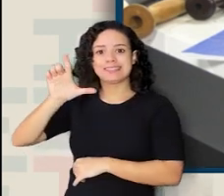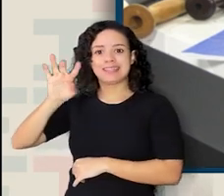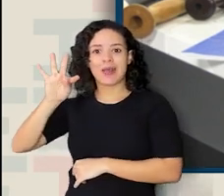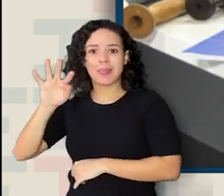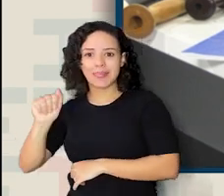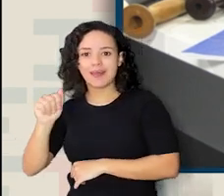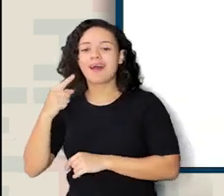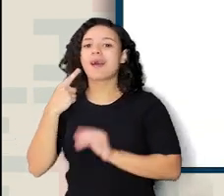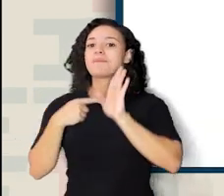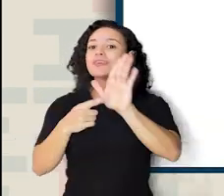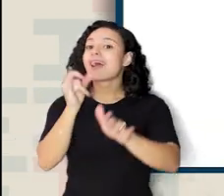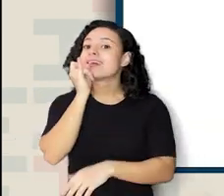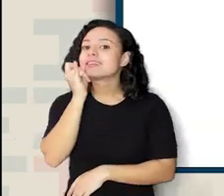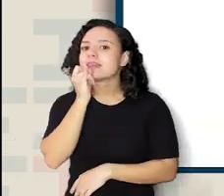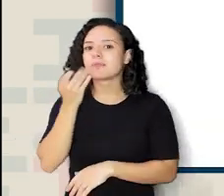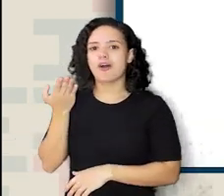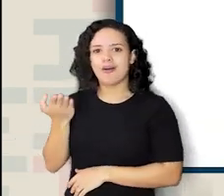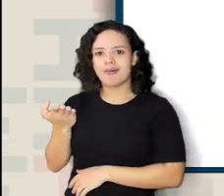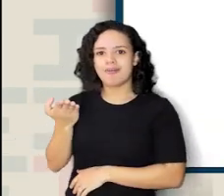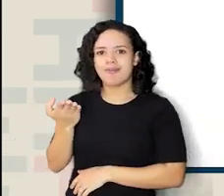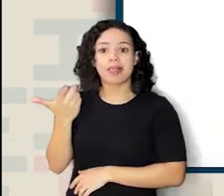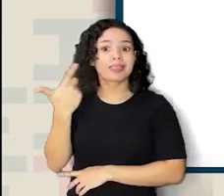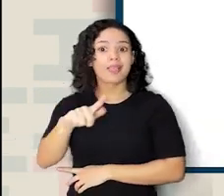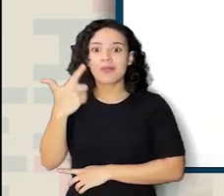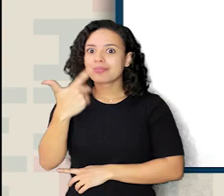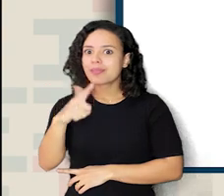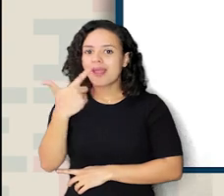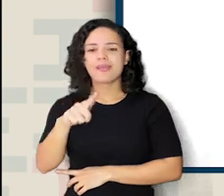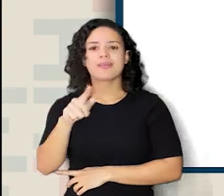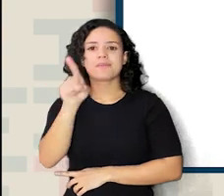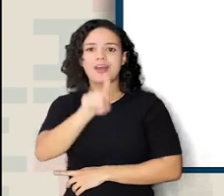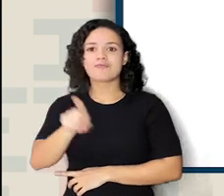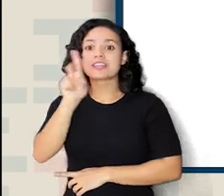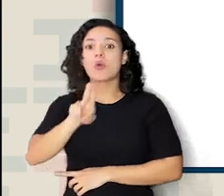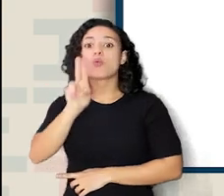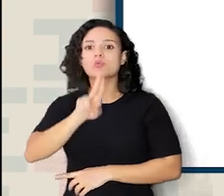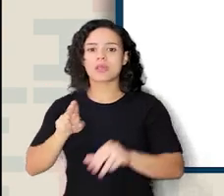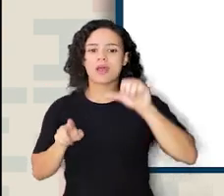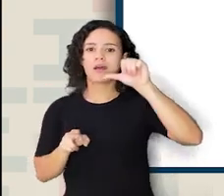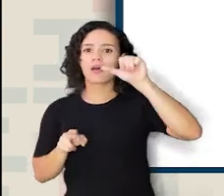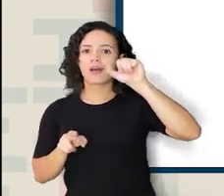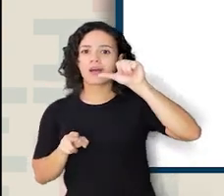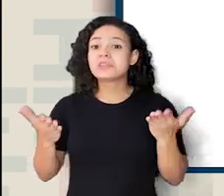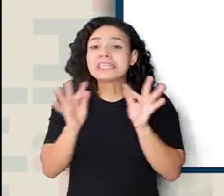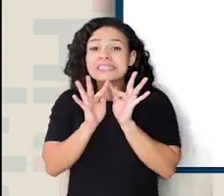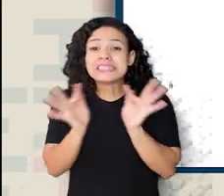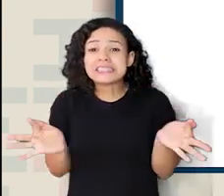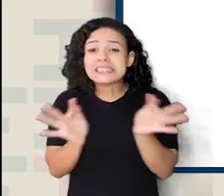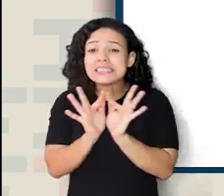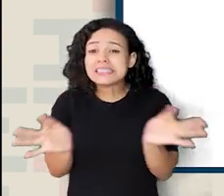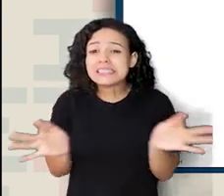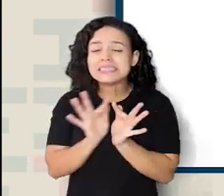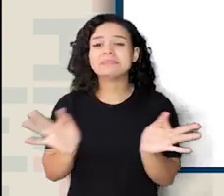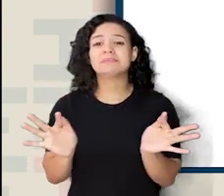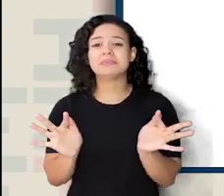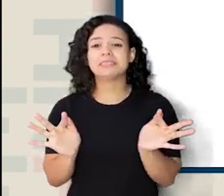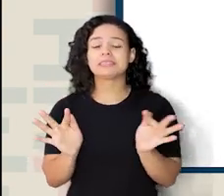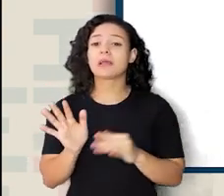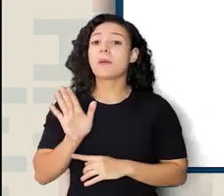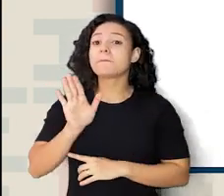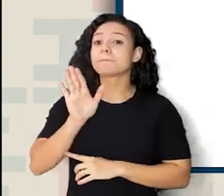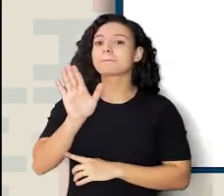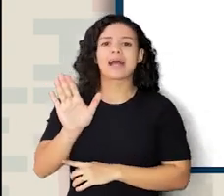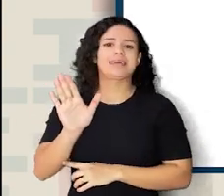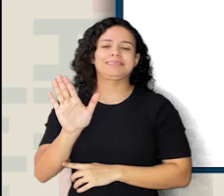exemplo. Ela não tem o furo que é para você utilizar o polegar. Gente, uma coisa tão pequena, mas